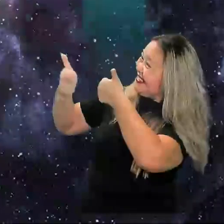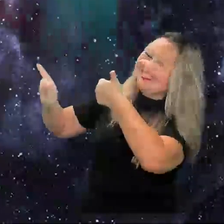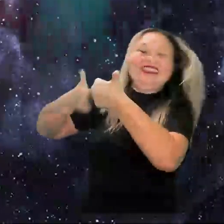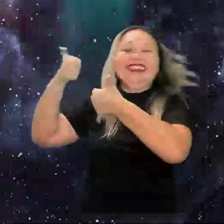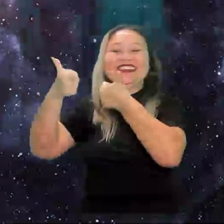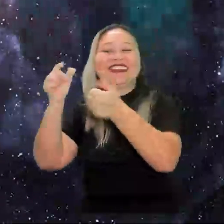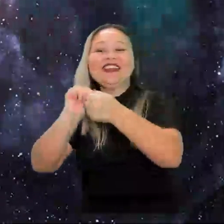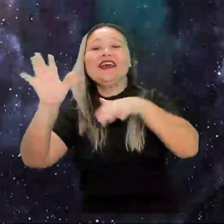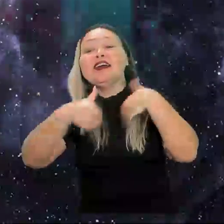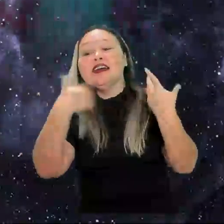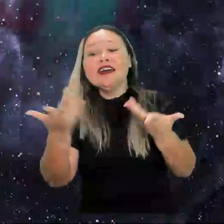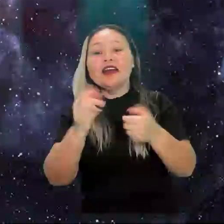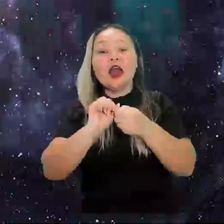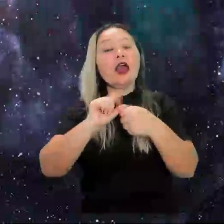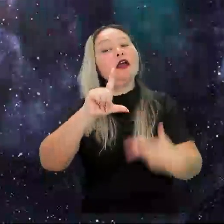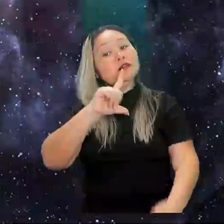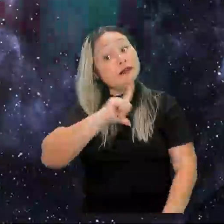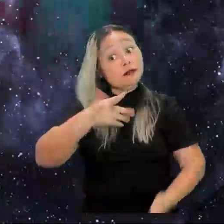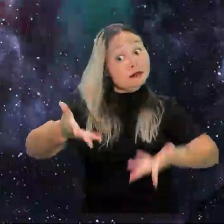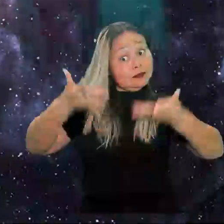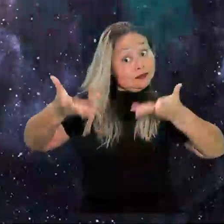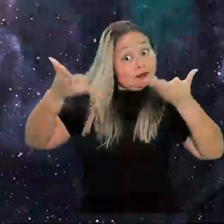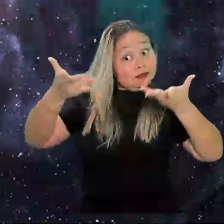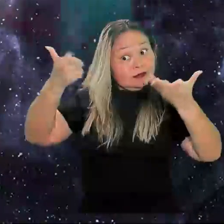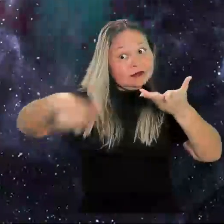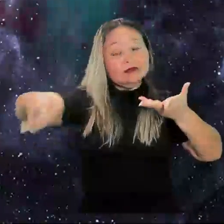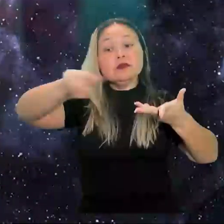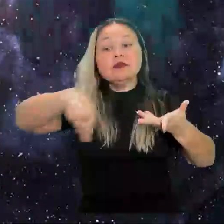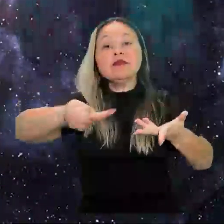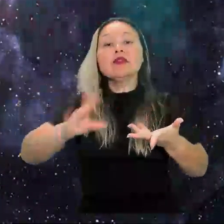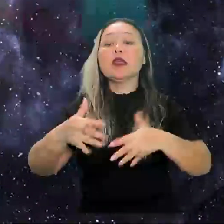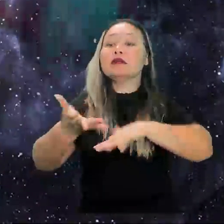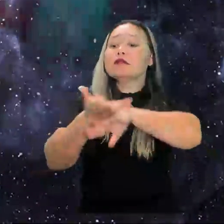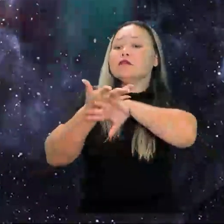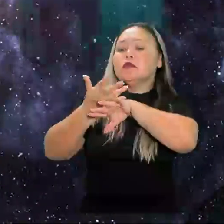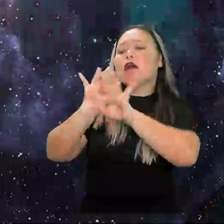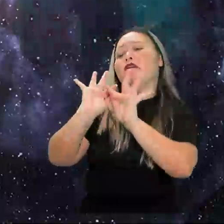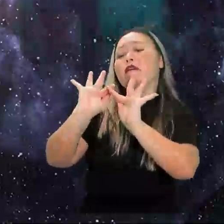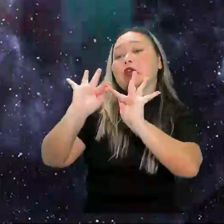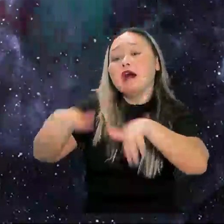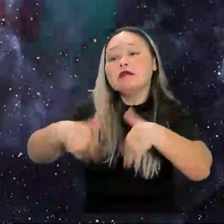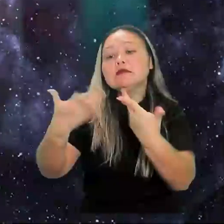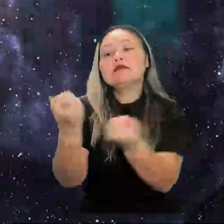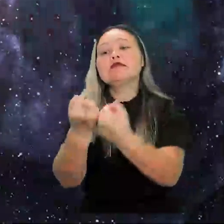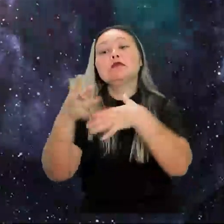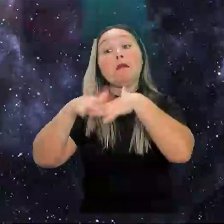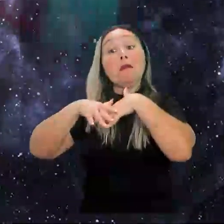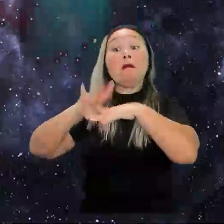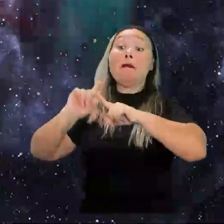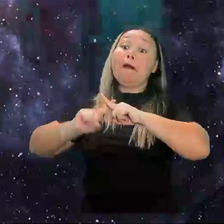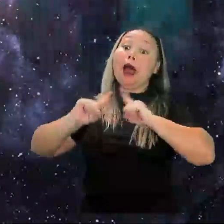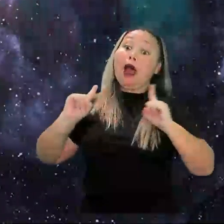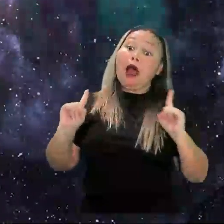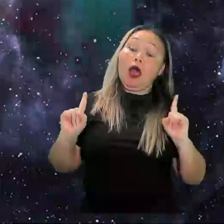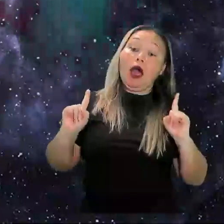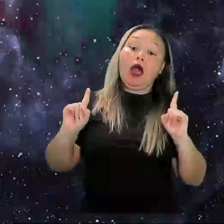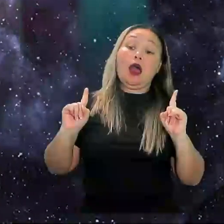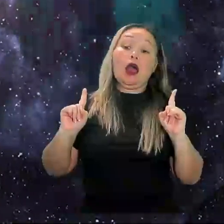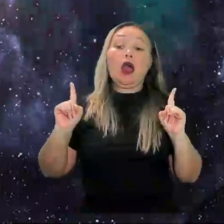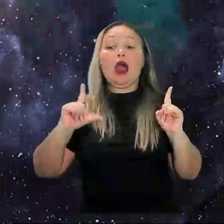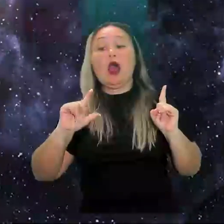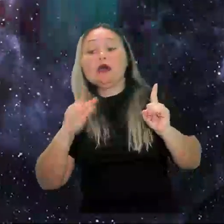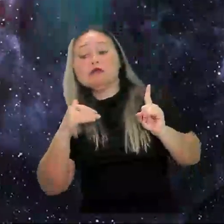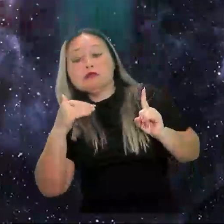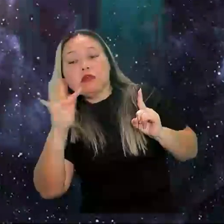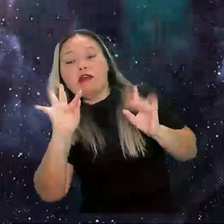animada. Legal, né? E a gente tem que animar, minha gente, porque a disciplina tá concluindo de matemática, mas, né, a gente tá aí na